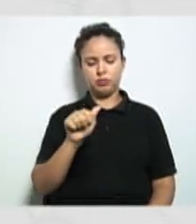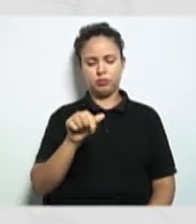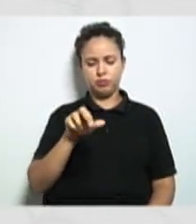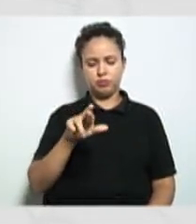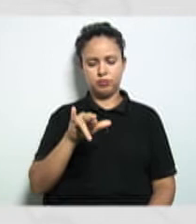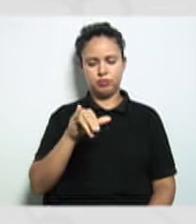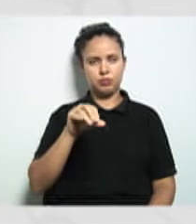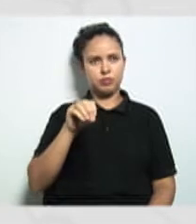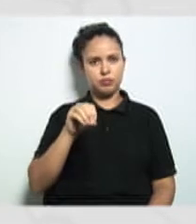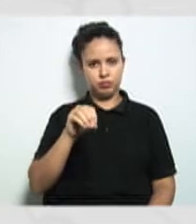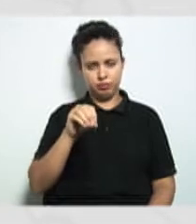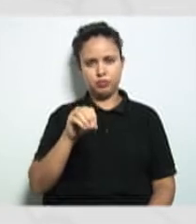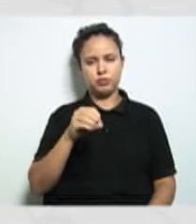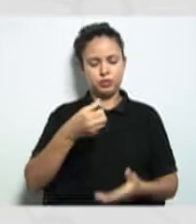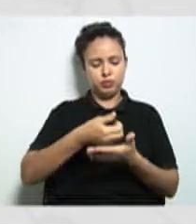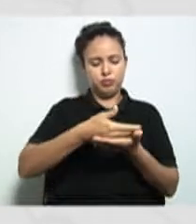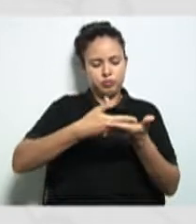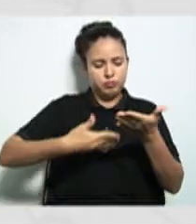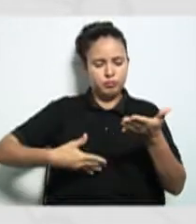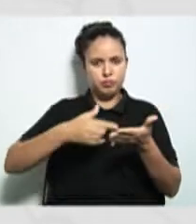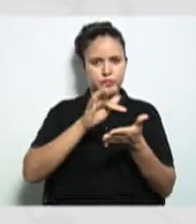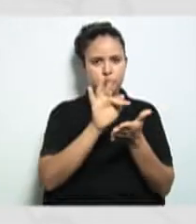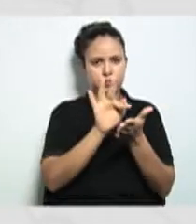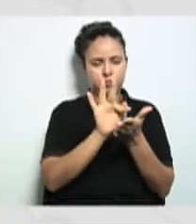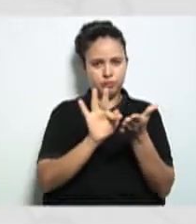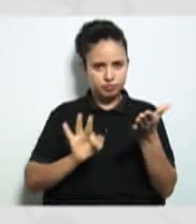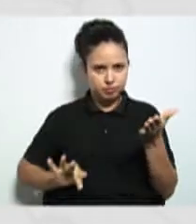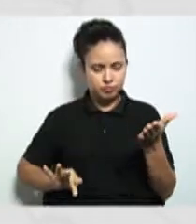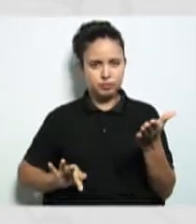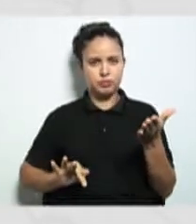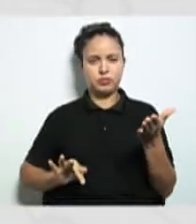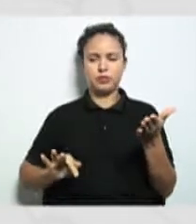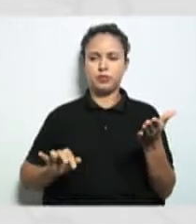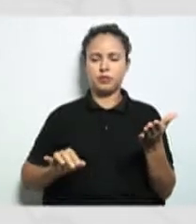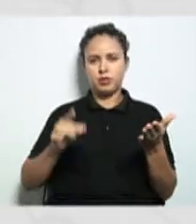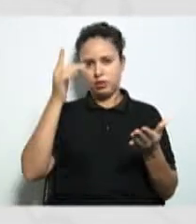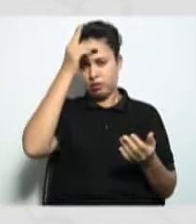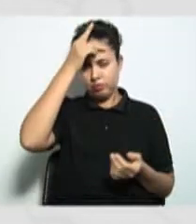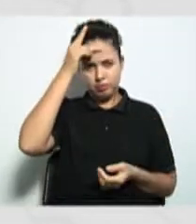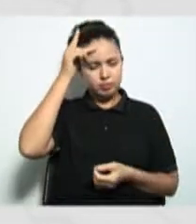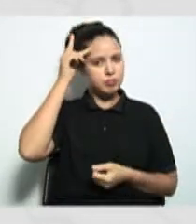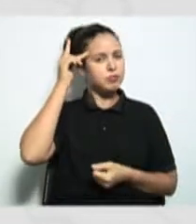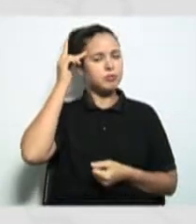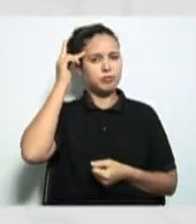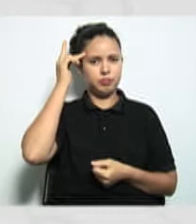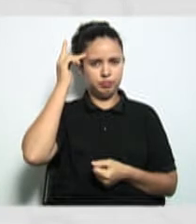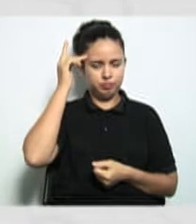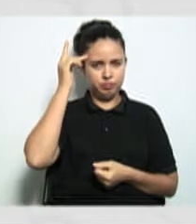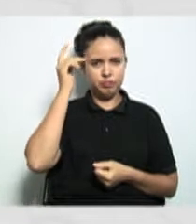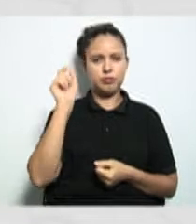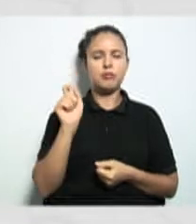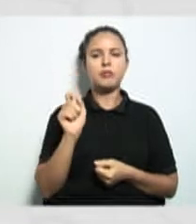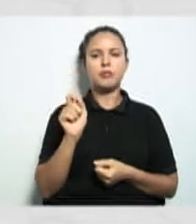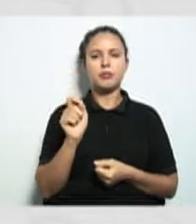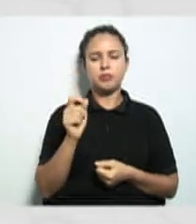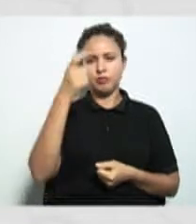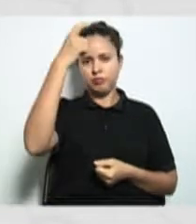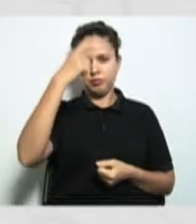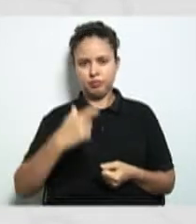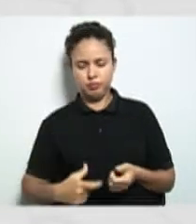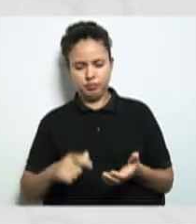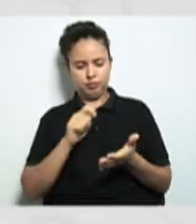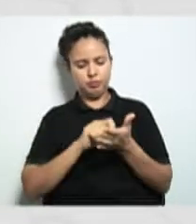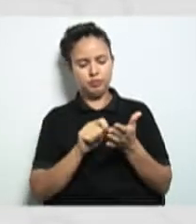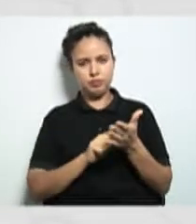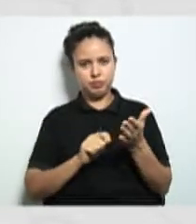perguntas que são preenchidas pelo pesquisador, que é a pessoa que propõe a pesquisa. Tudo